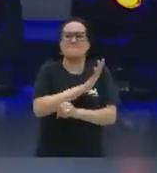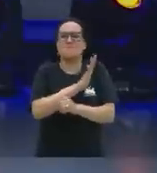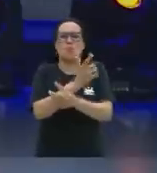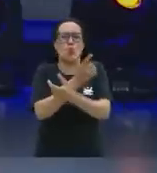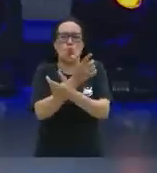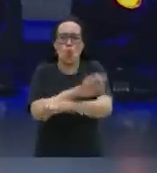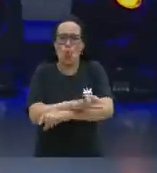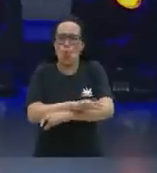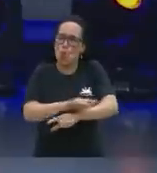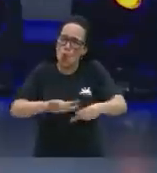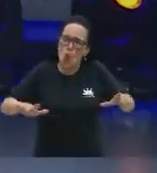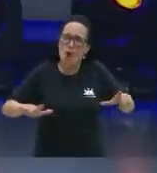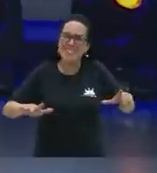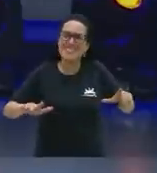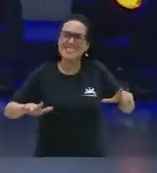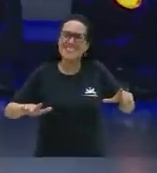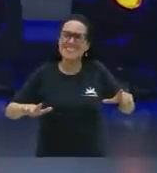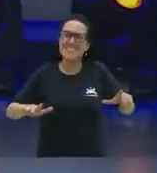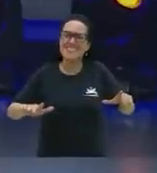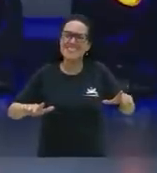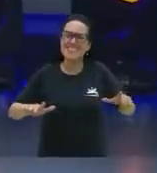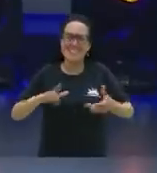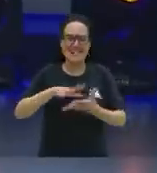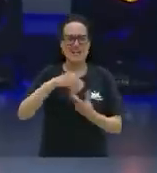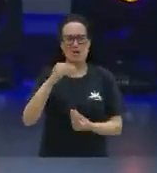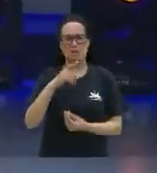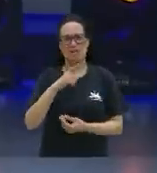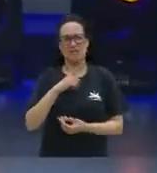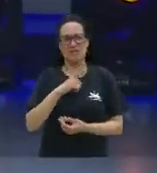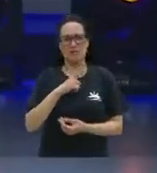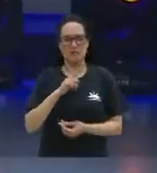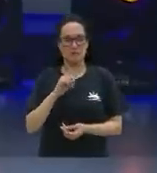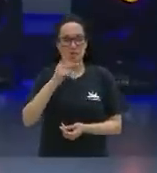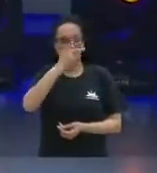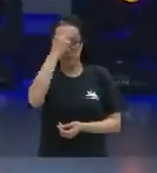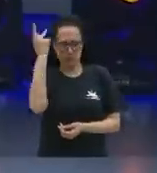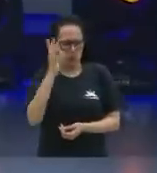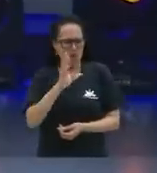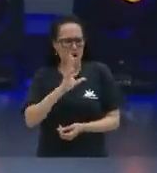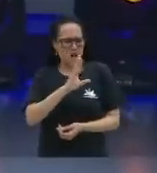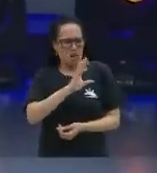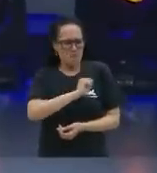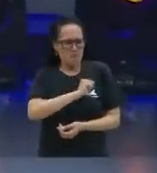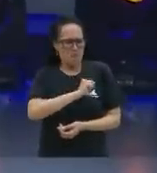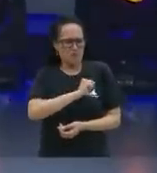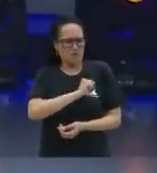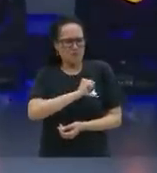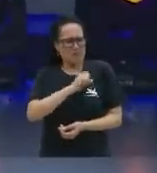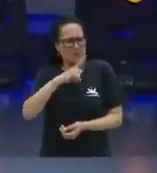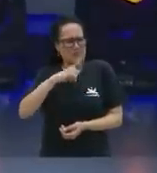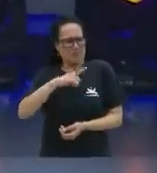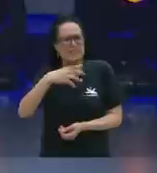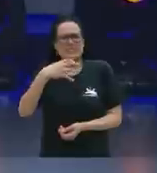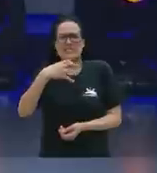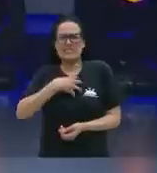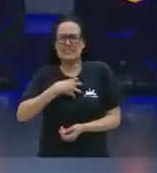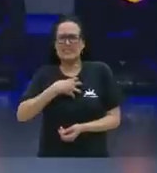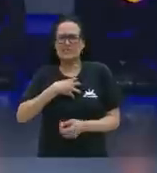só Jesus pode preencher. E quando a pessoa se sente amada, querida, a vida